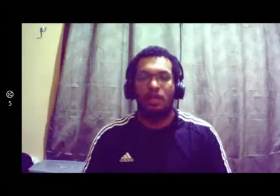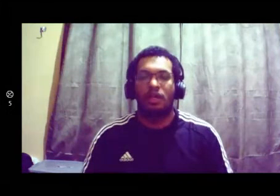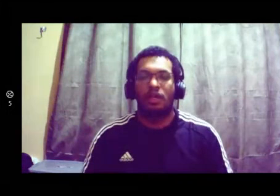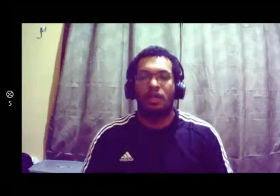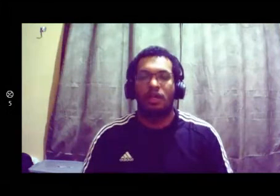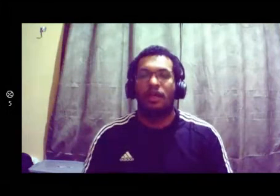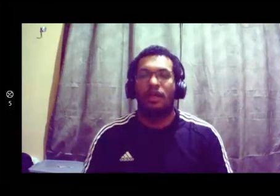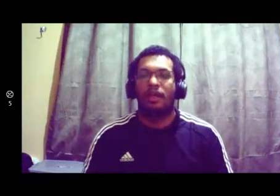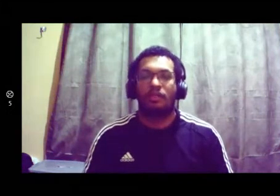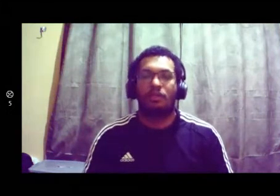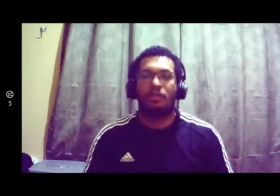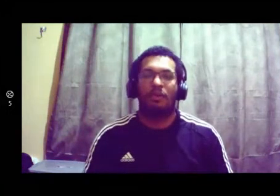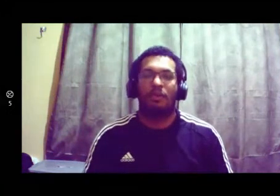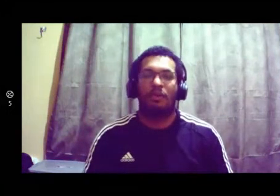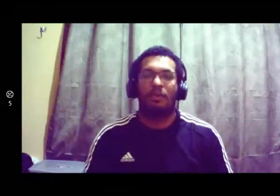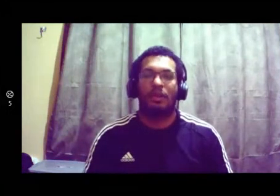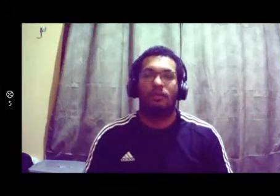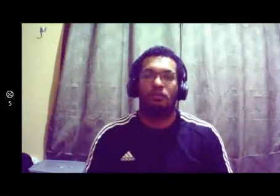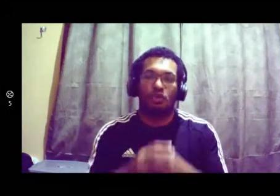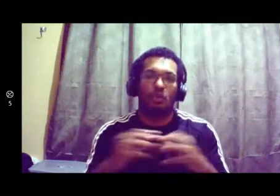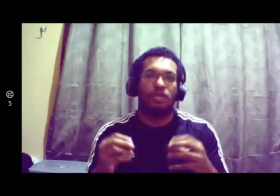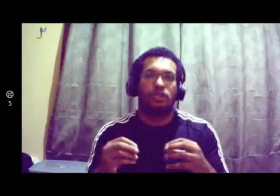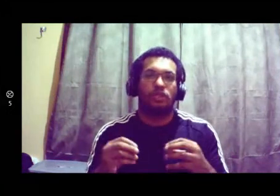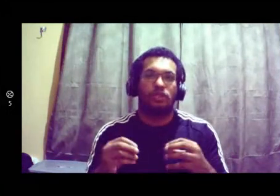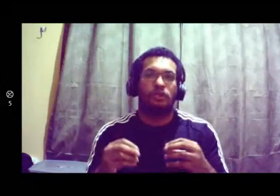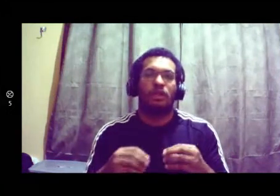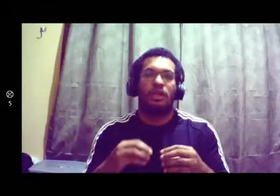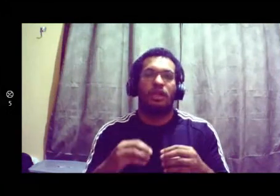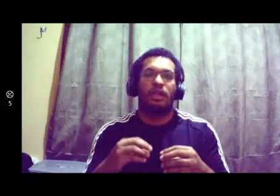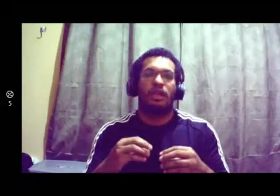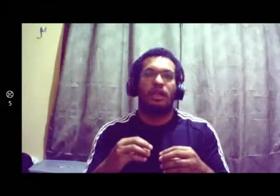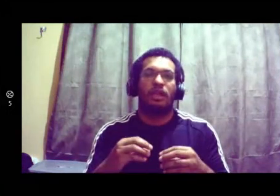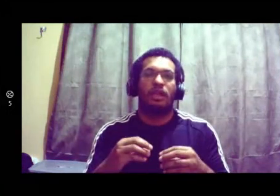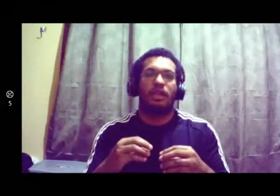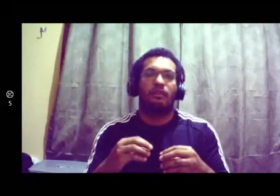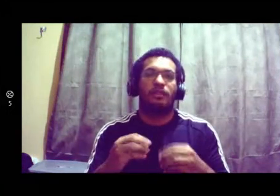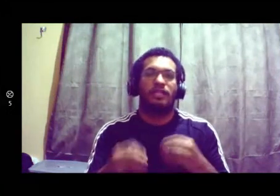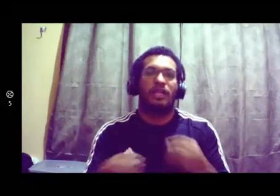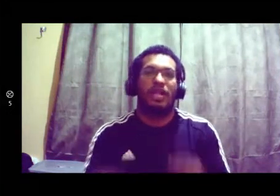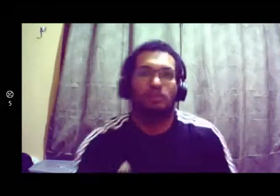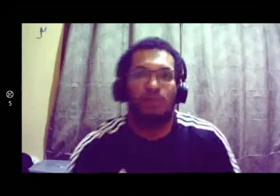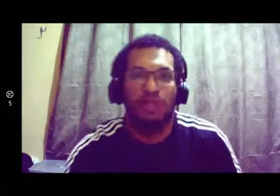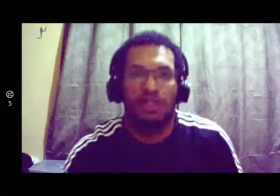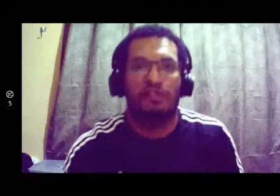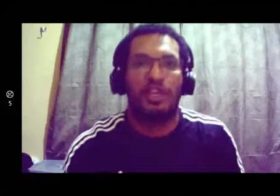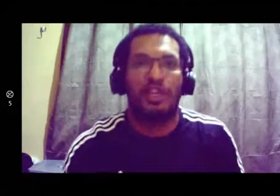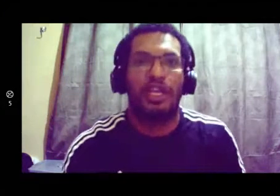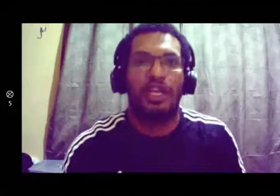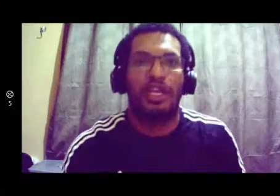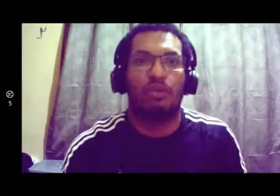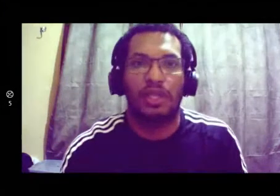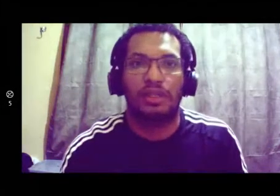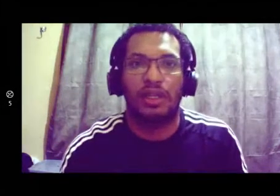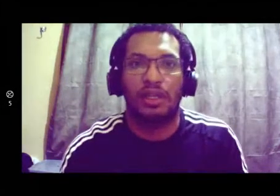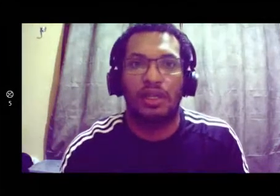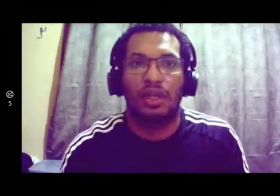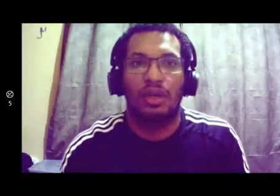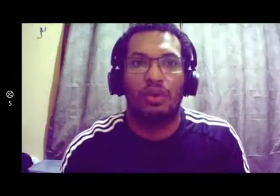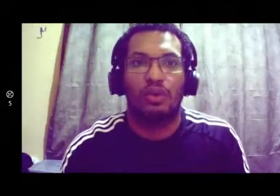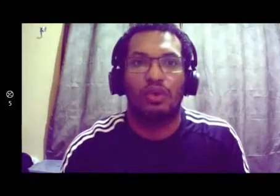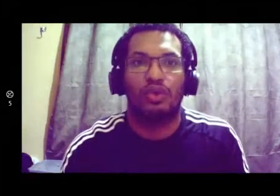mãos, não tem problema não. Muito do contexto, se caso interferir em alguma